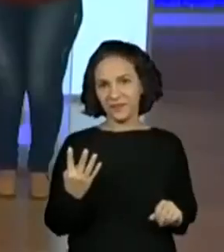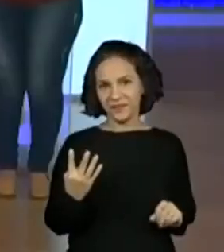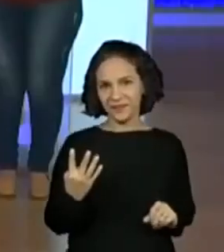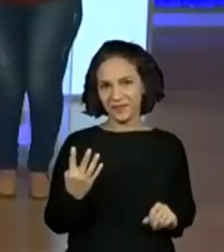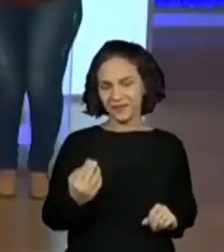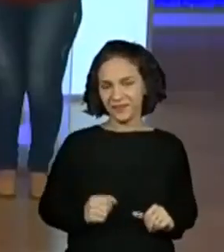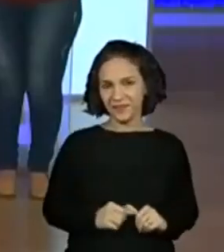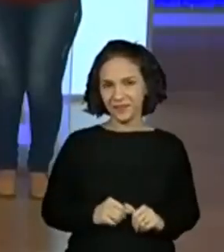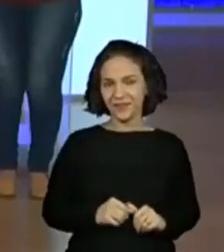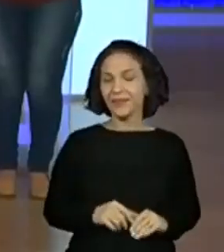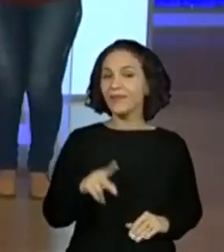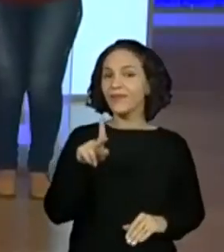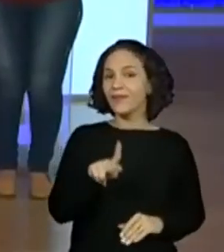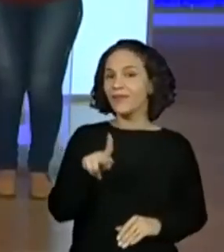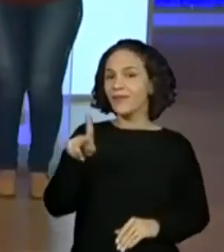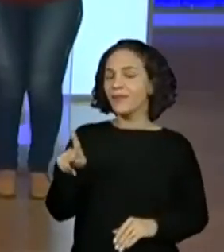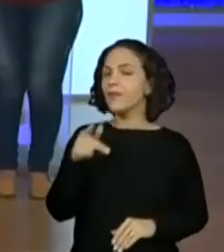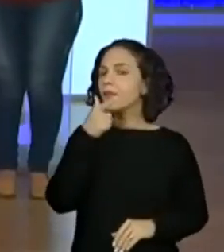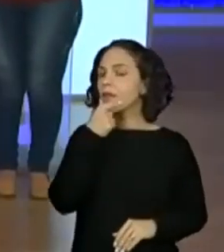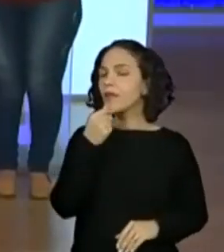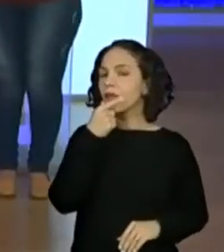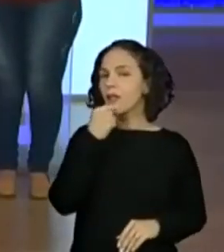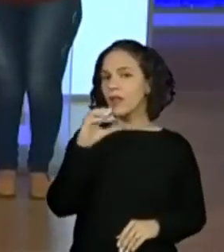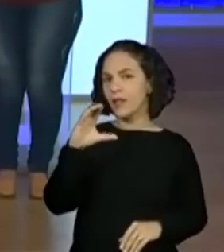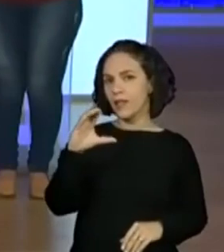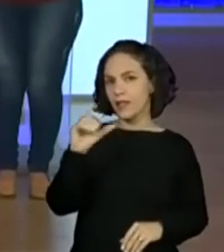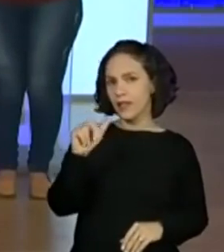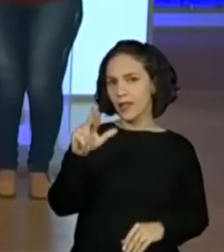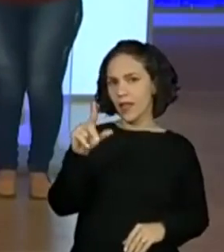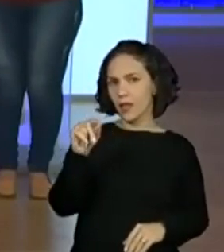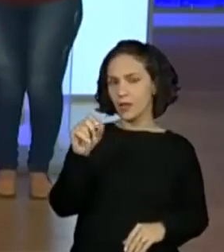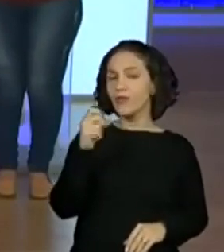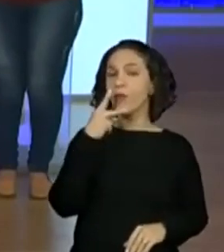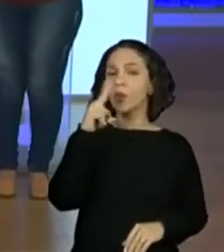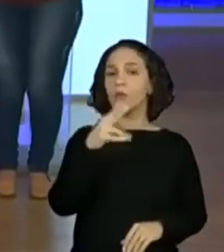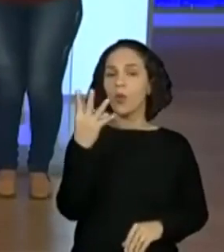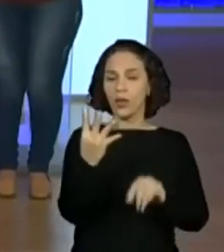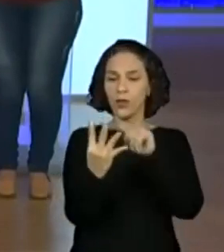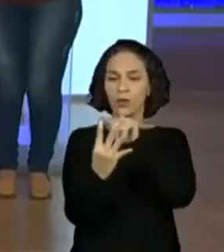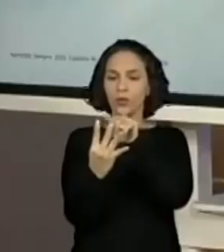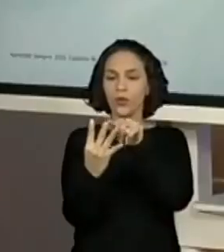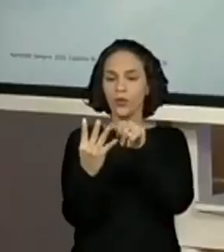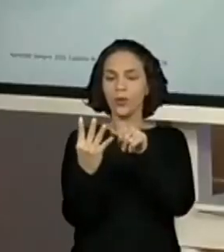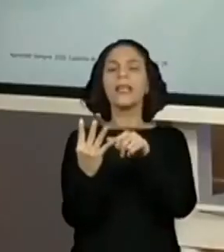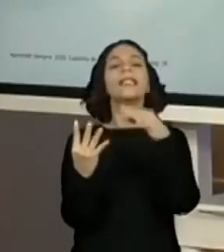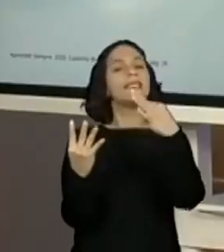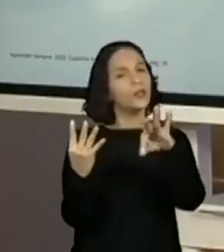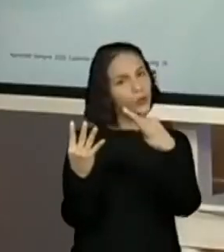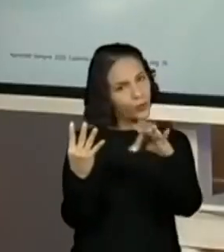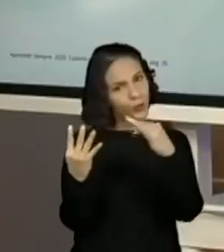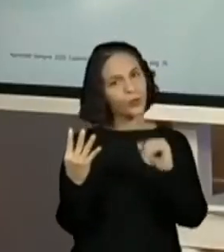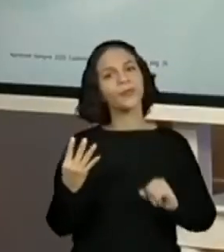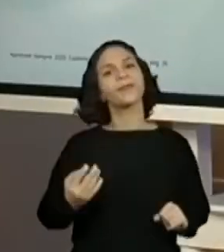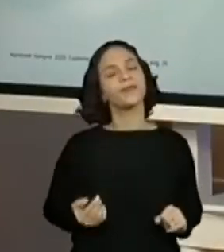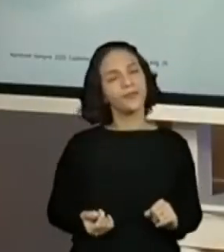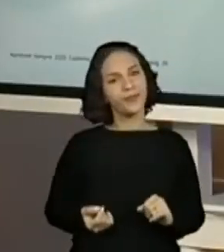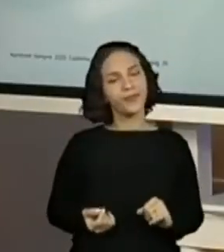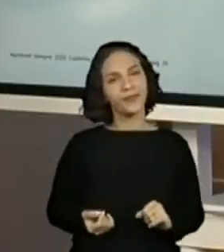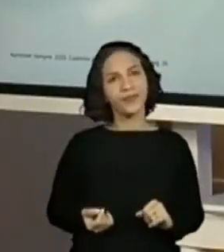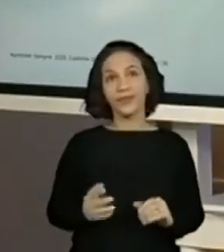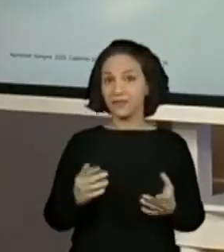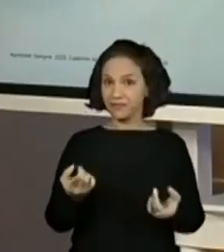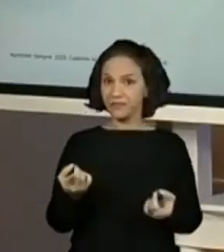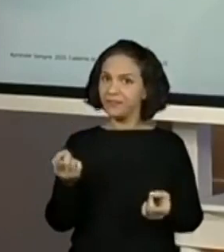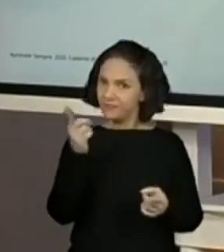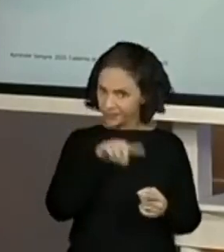2.729. O Pro Carlos está dizendo que usa 4 algarismos. Isso aí, professor. Obrigada. Vou passar